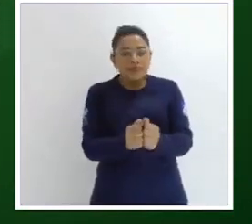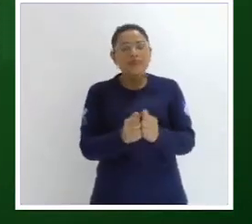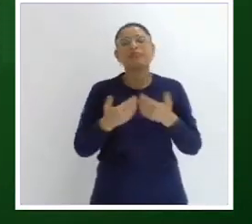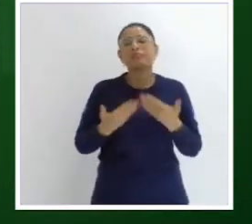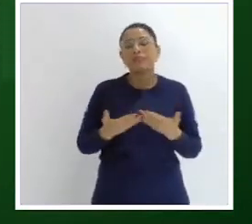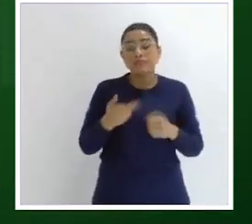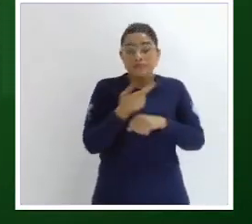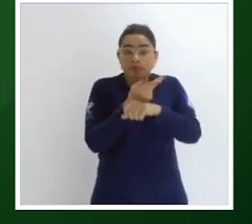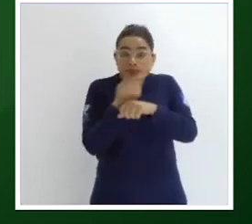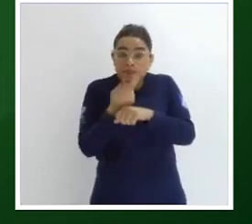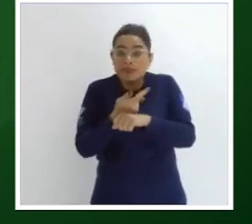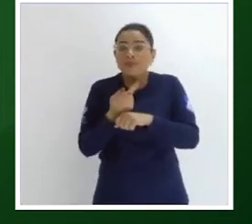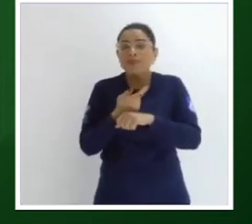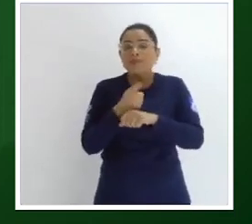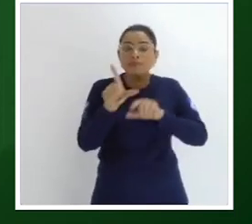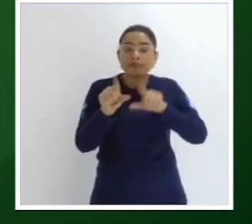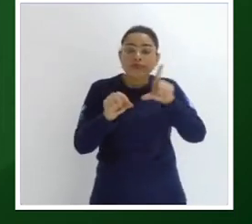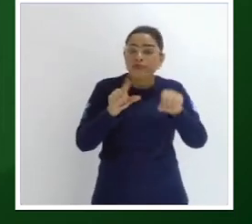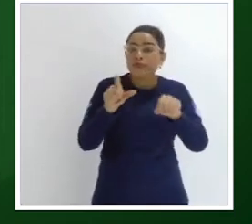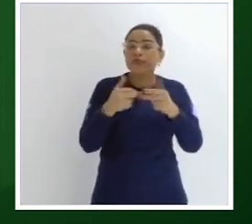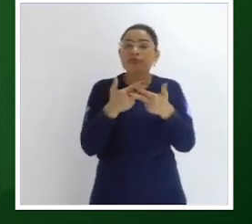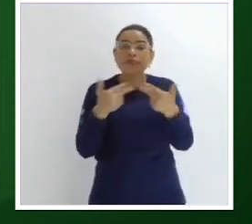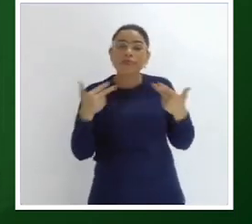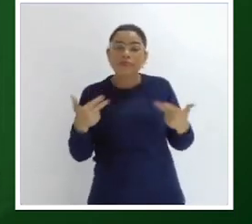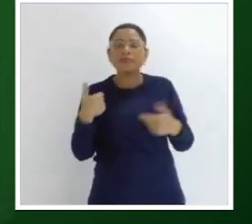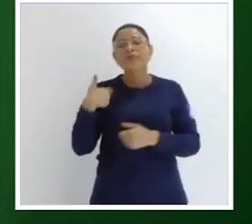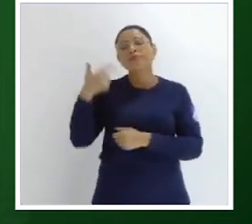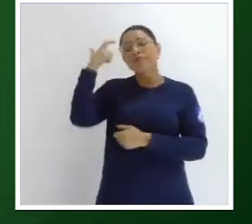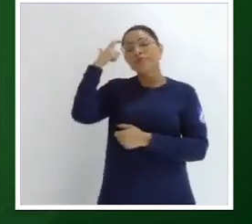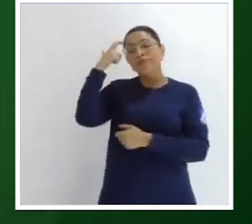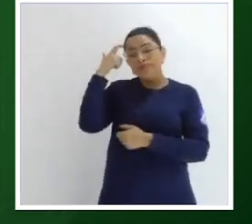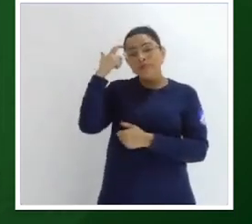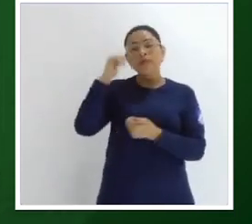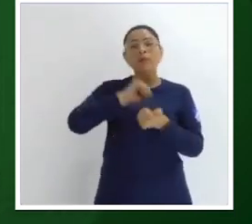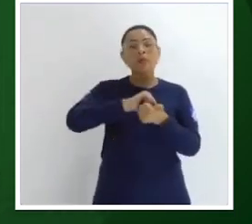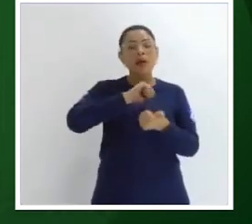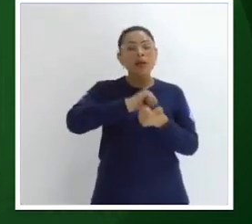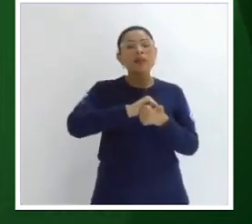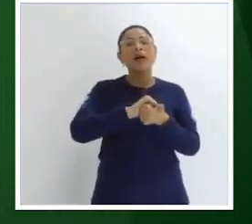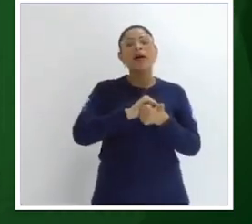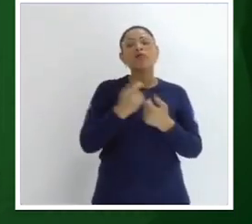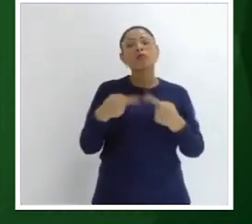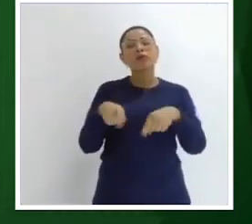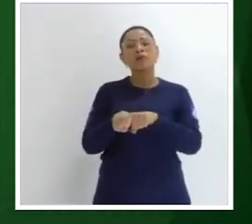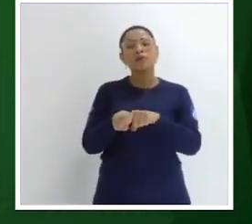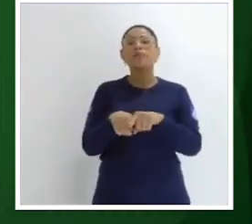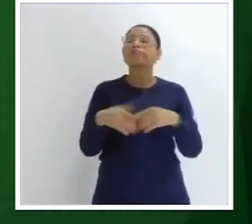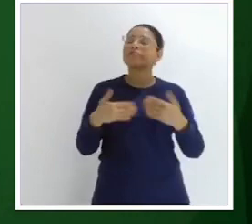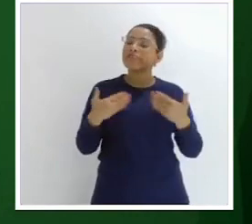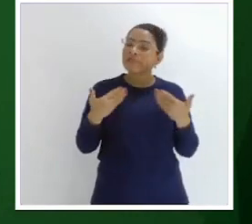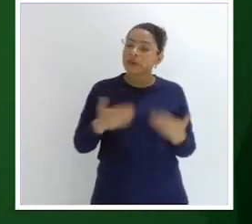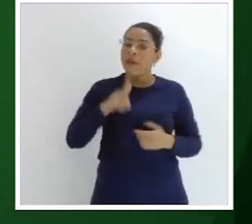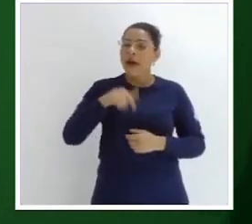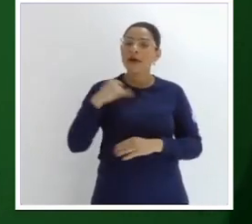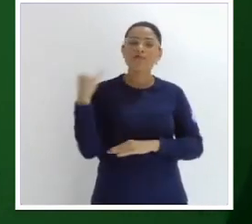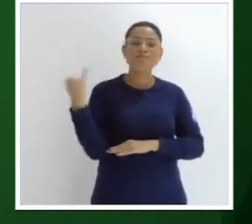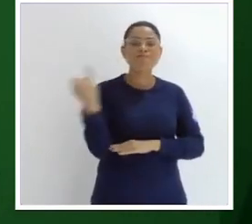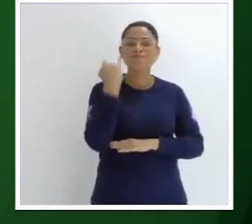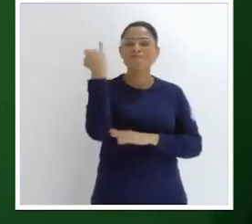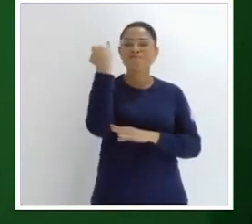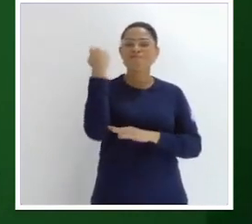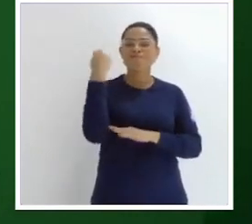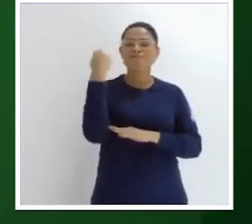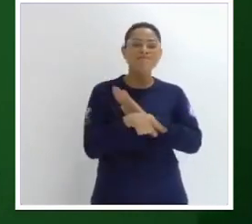achar aí alternativas pensando aqui na qualidade dos parceiros eu acho que essa pergunta ela é fundamental